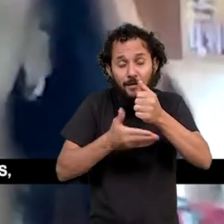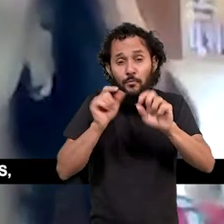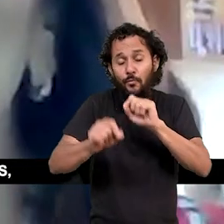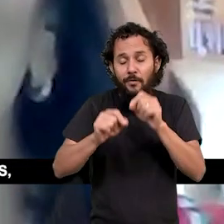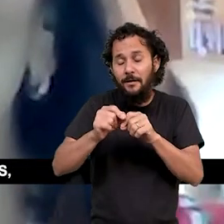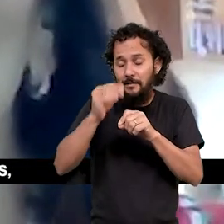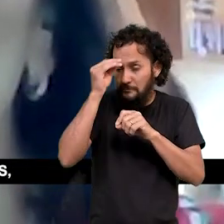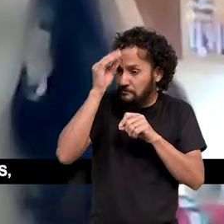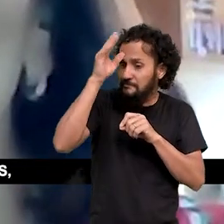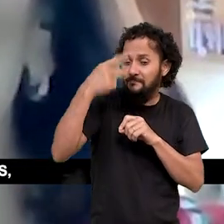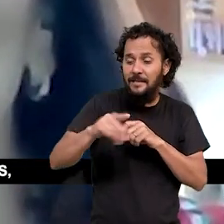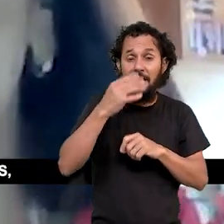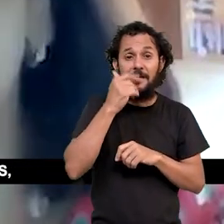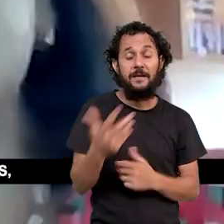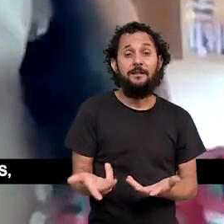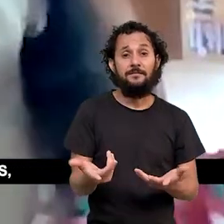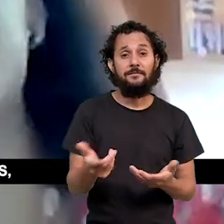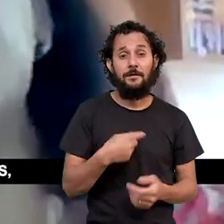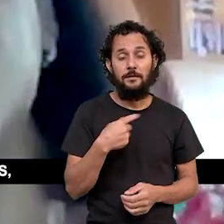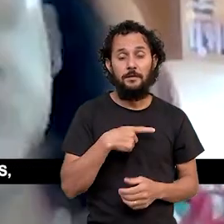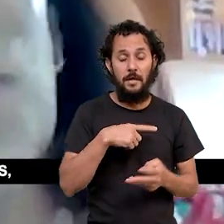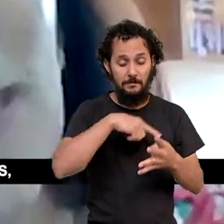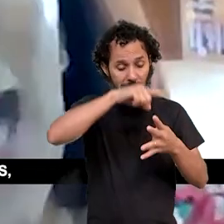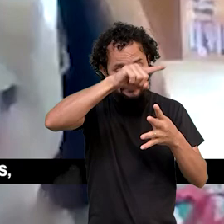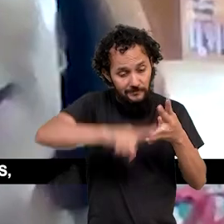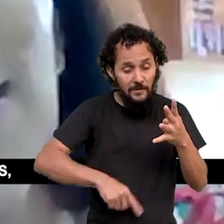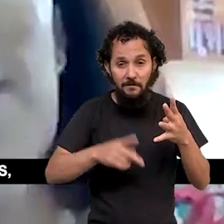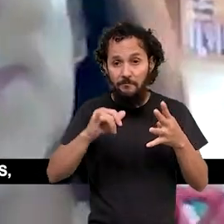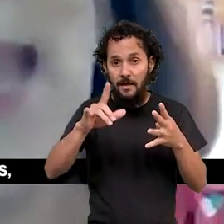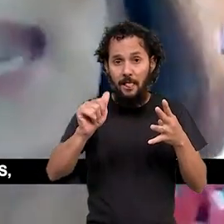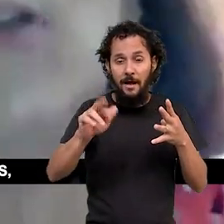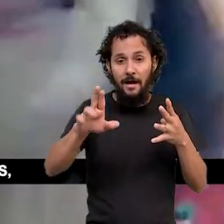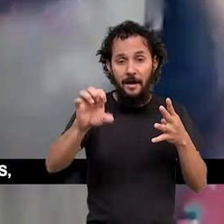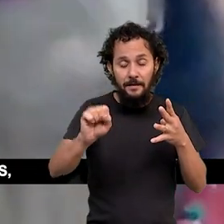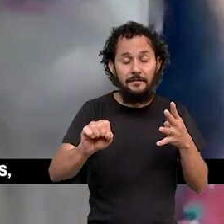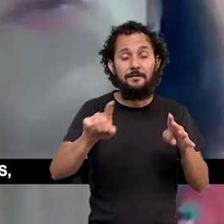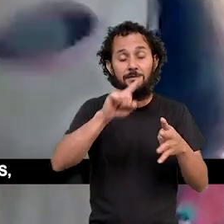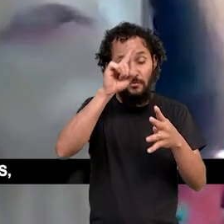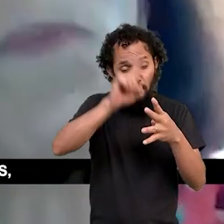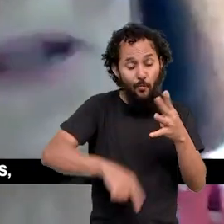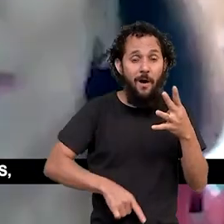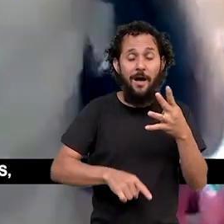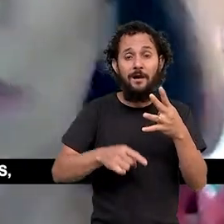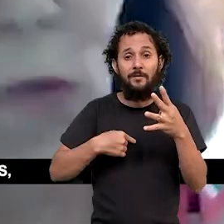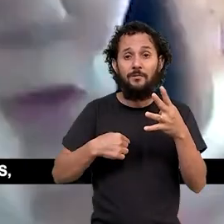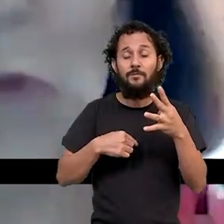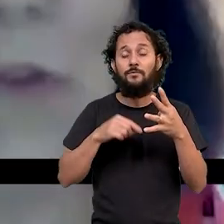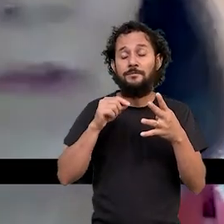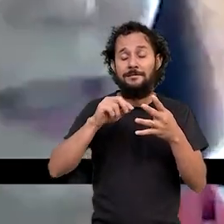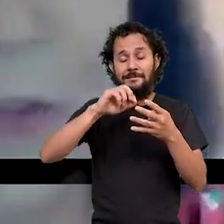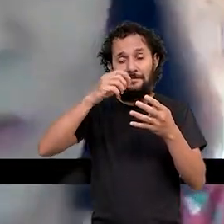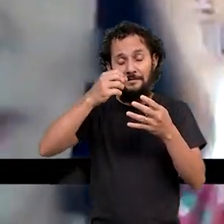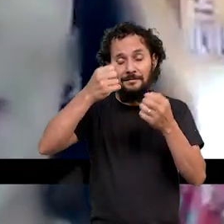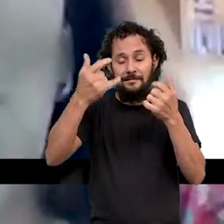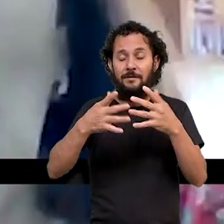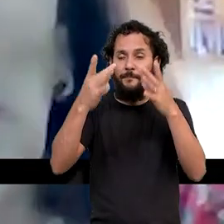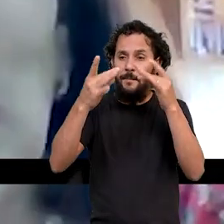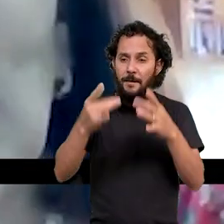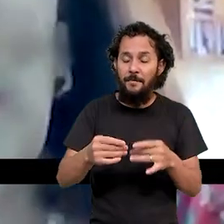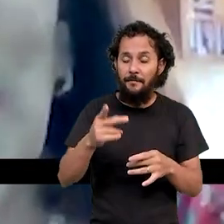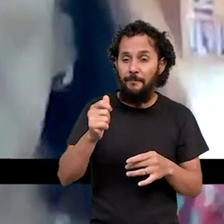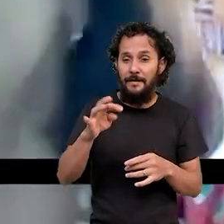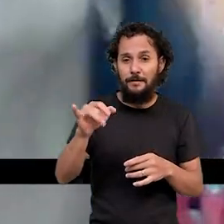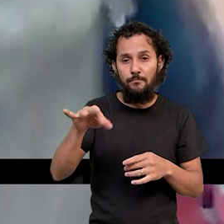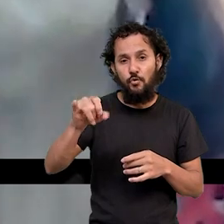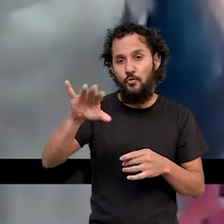da formação das crianças. Então, eu trago esses pilares, eu trago os 4 patrimônios, ou os diversos